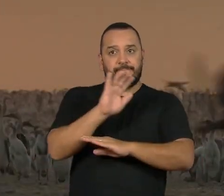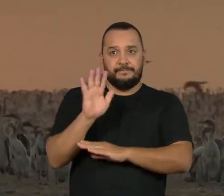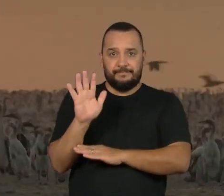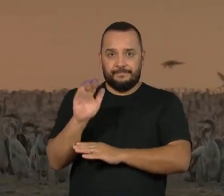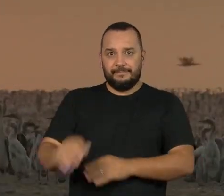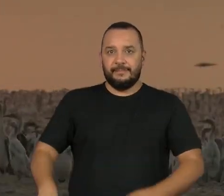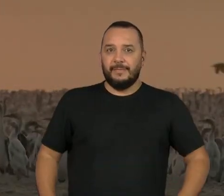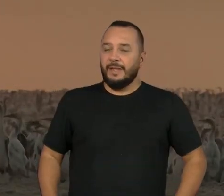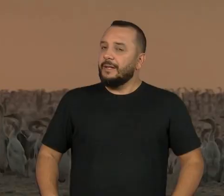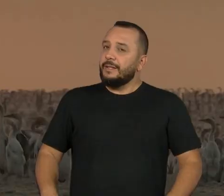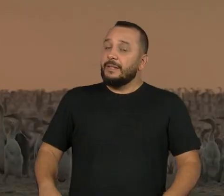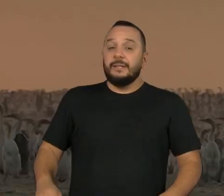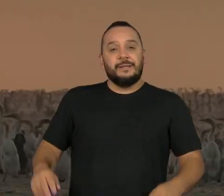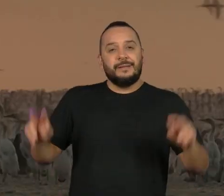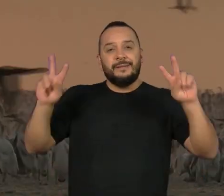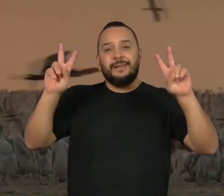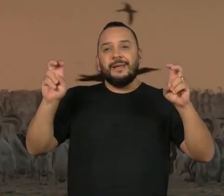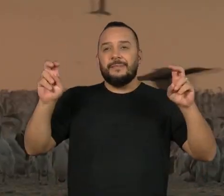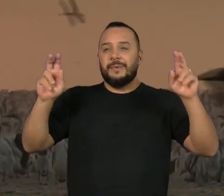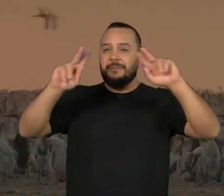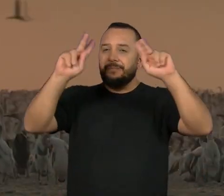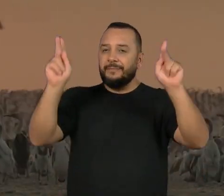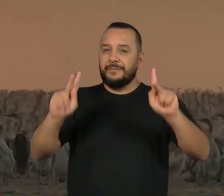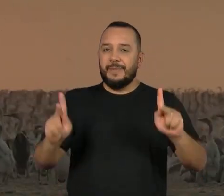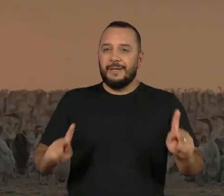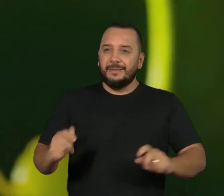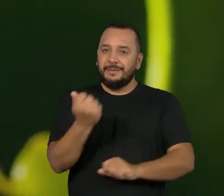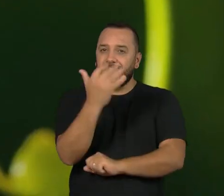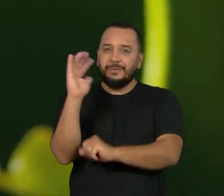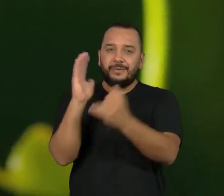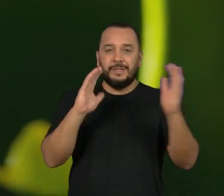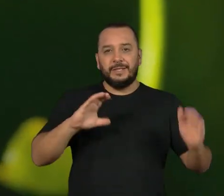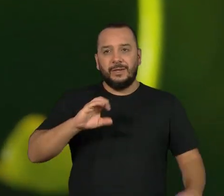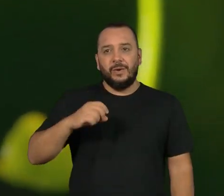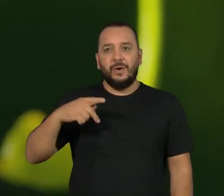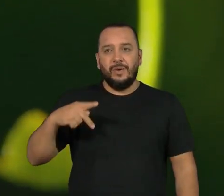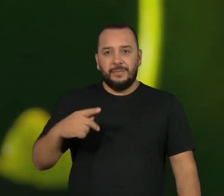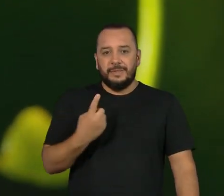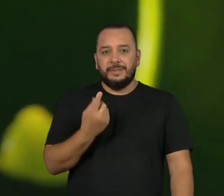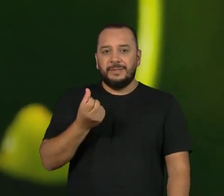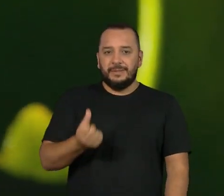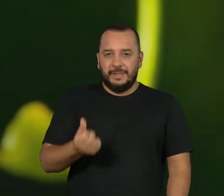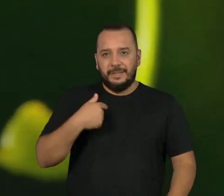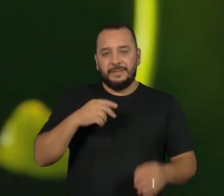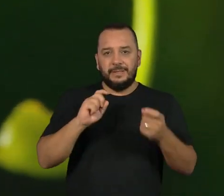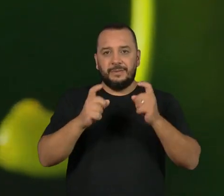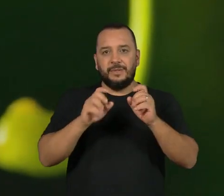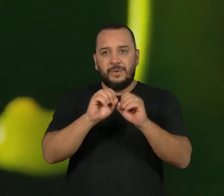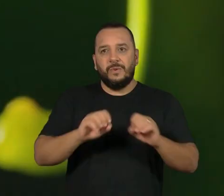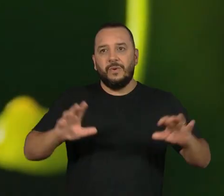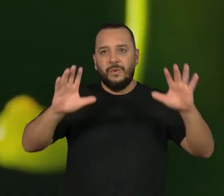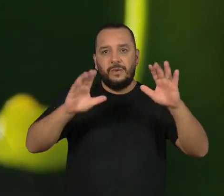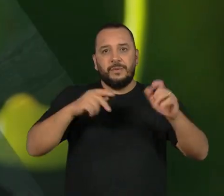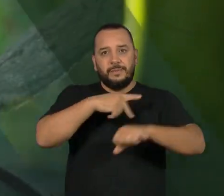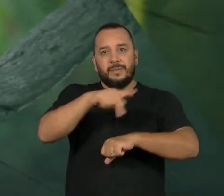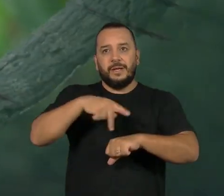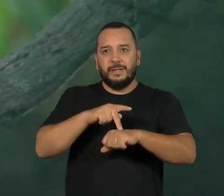Paz com a natureza é o tema central da COP16, a cúpula das Nações Unidas que acontece na